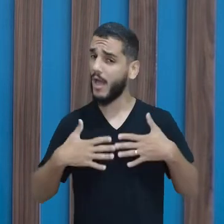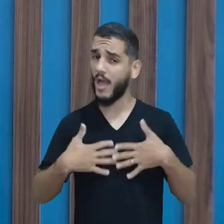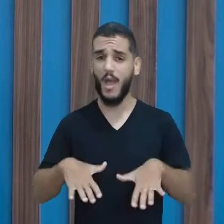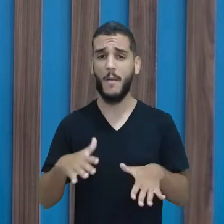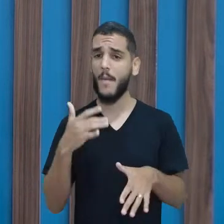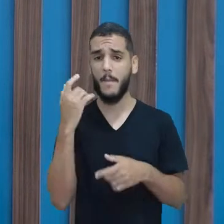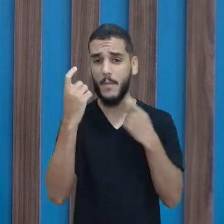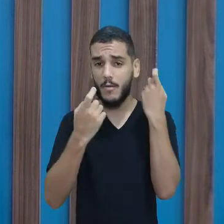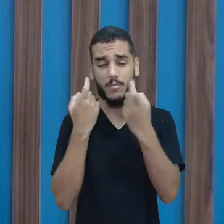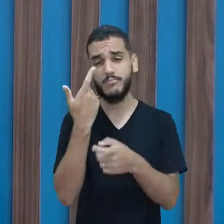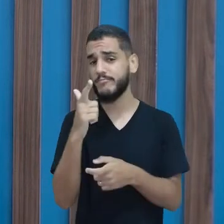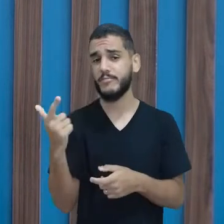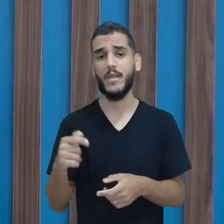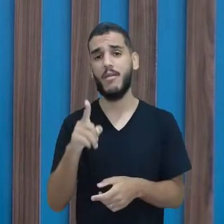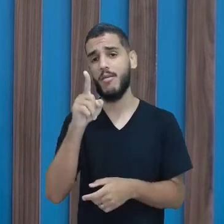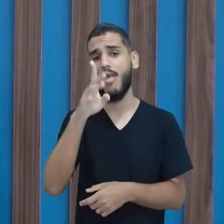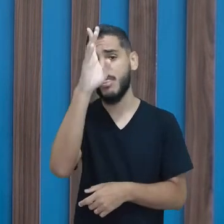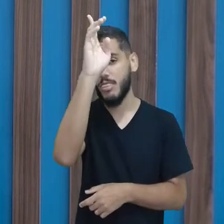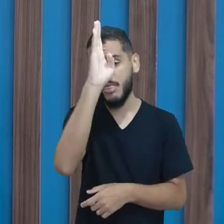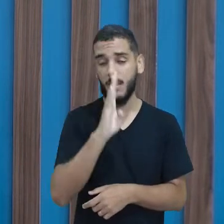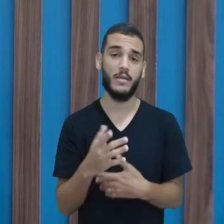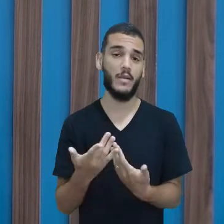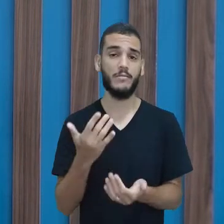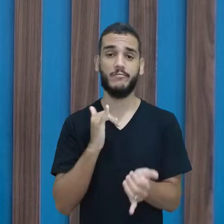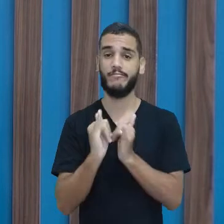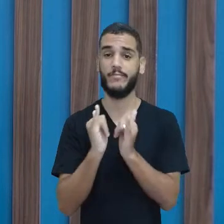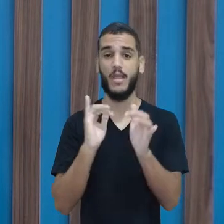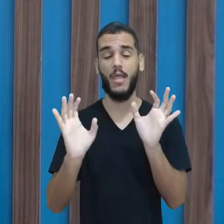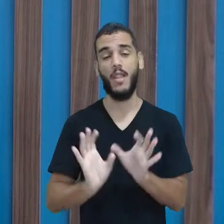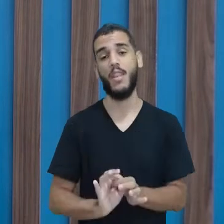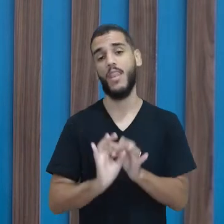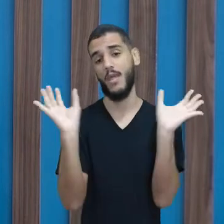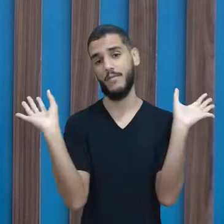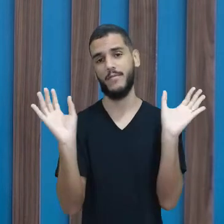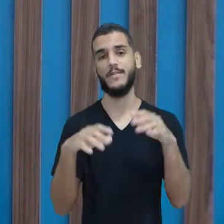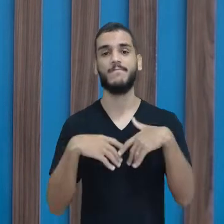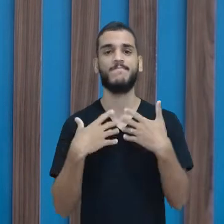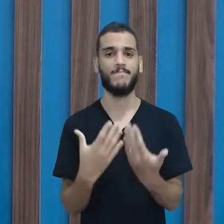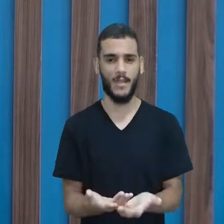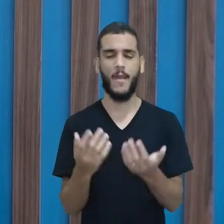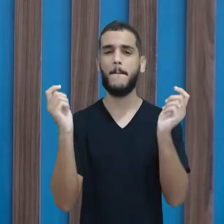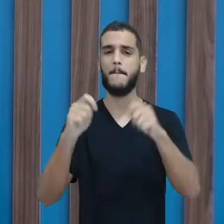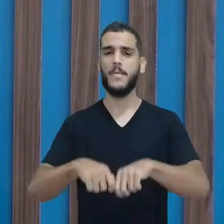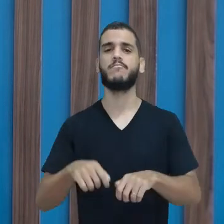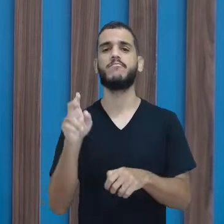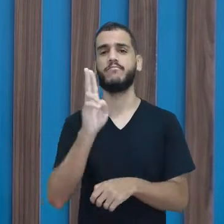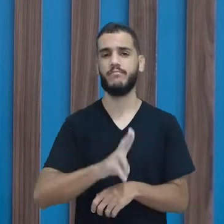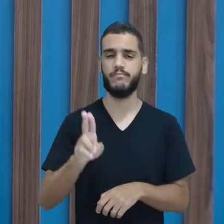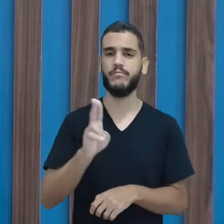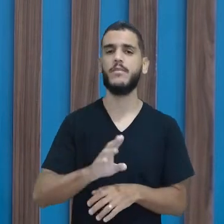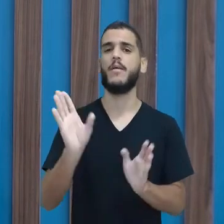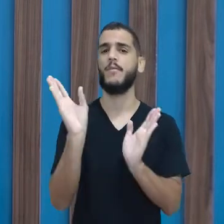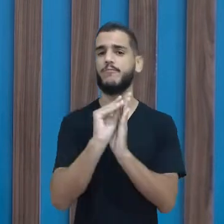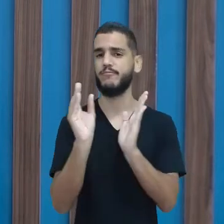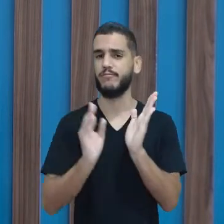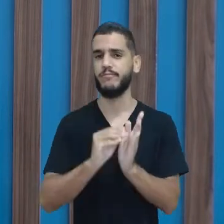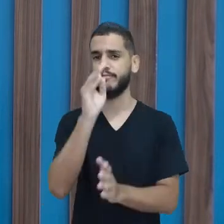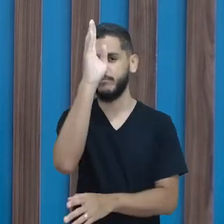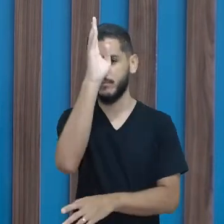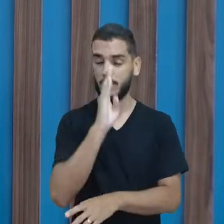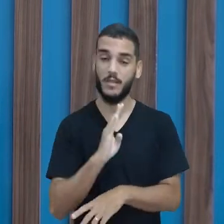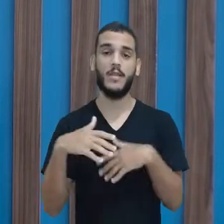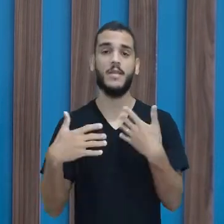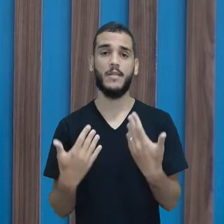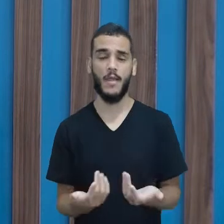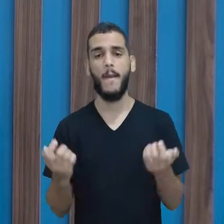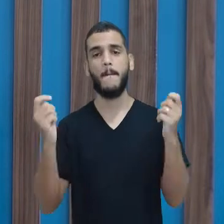móveis, não se preocupe, porque é isento, você vai usufruir do nosso conteúdo de uma forma gratuita. Pode